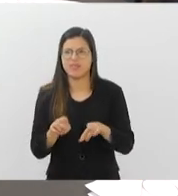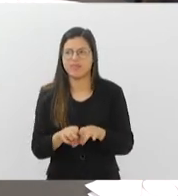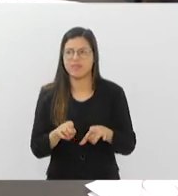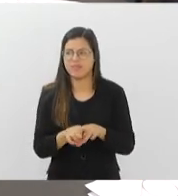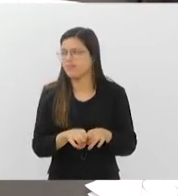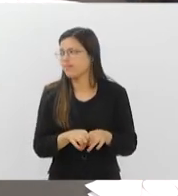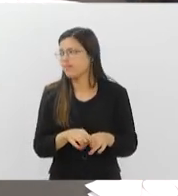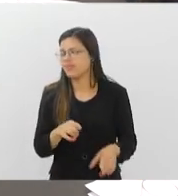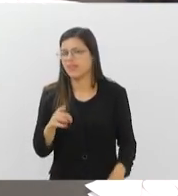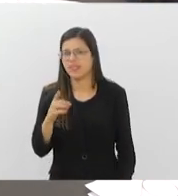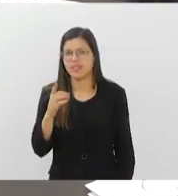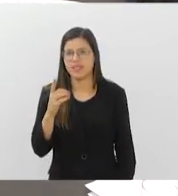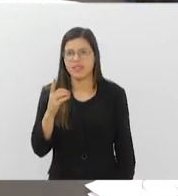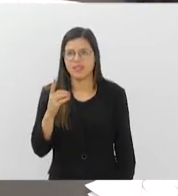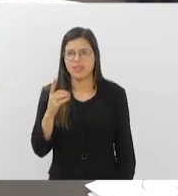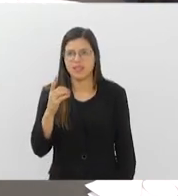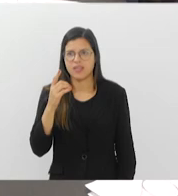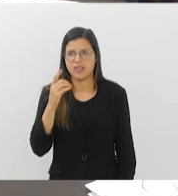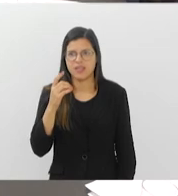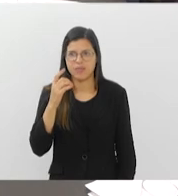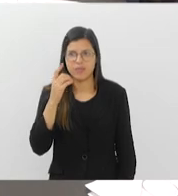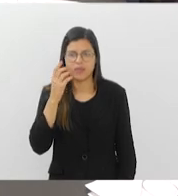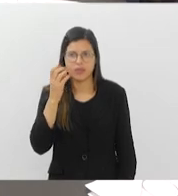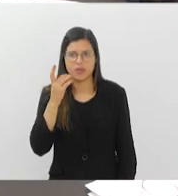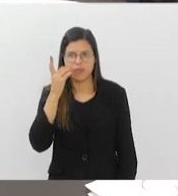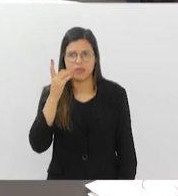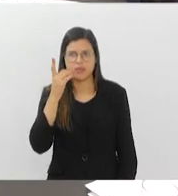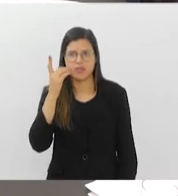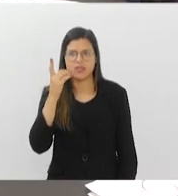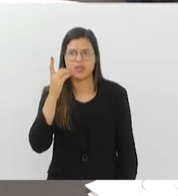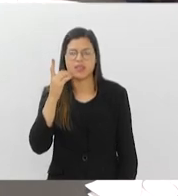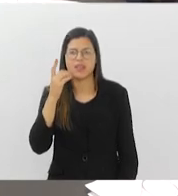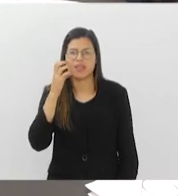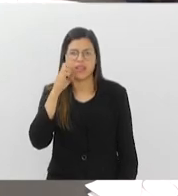é observar que está em vigor a lei número